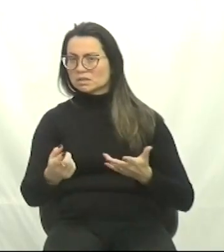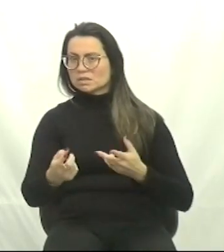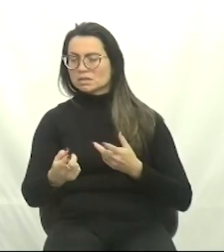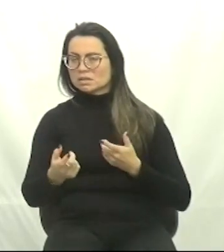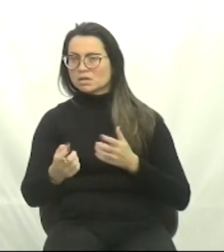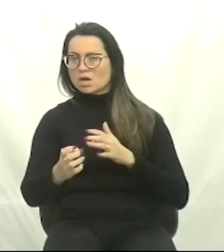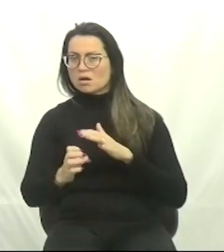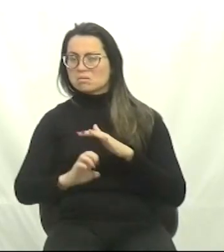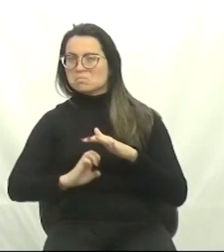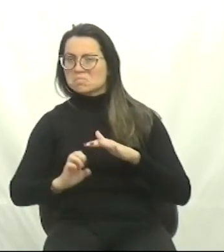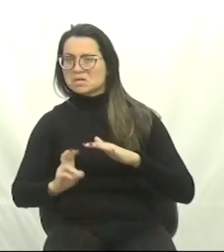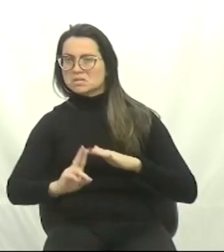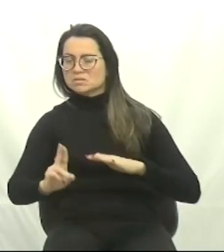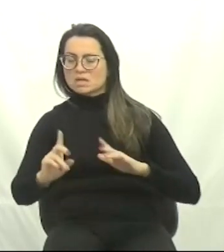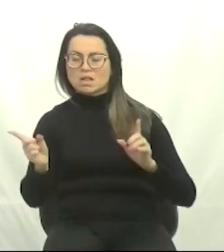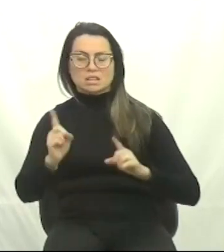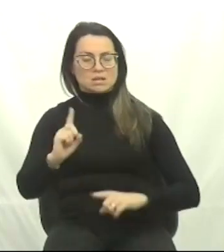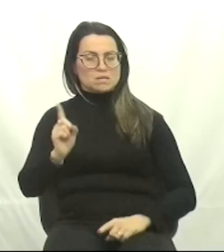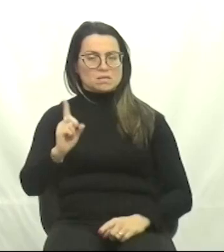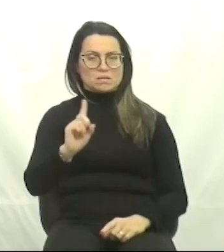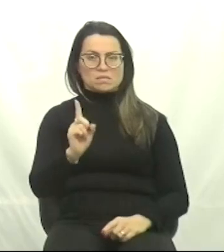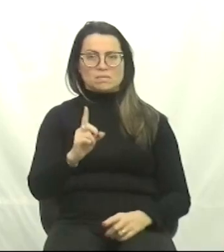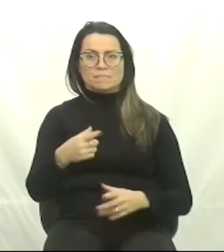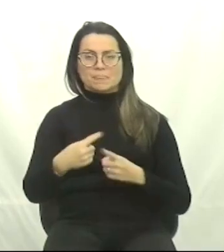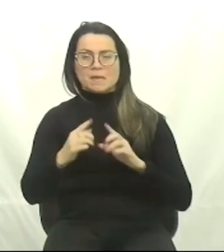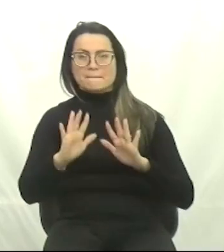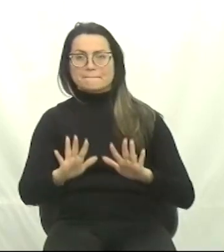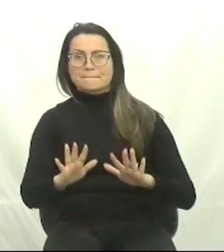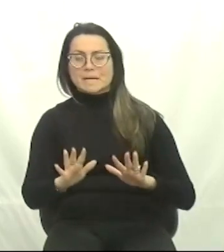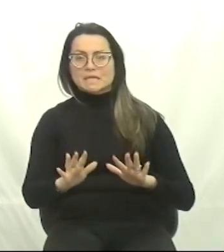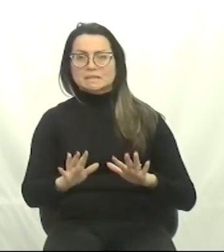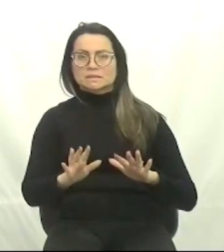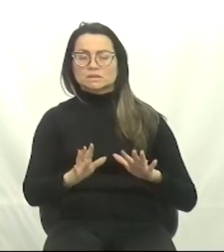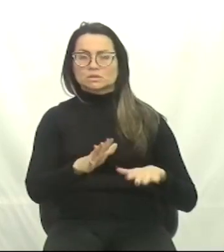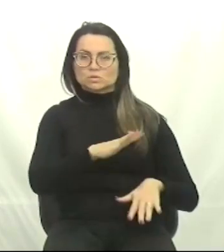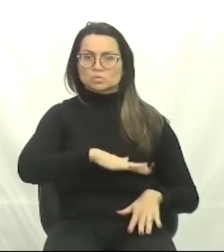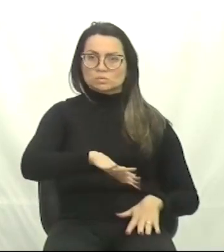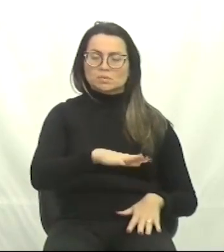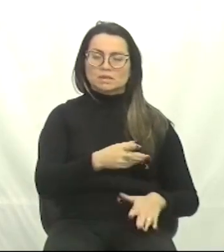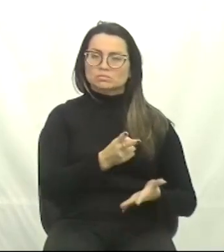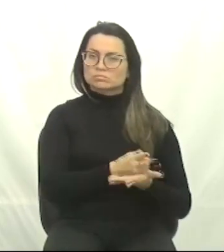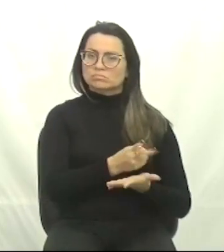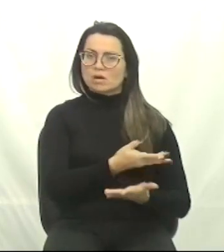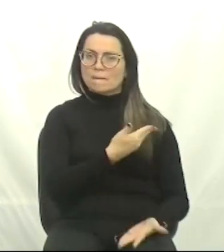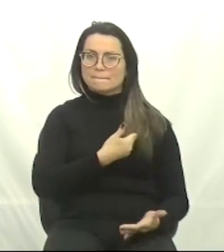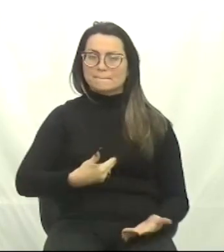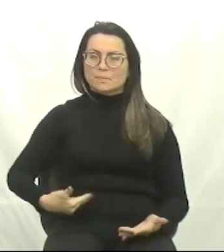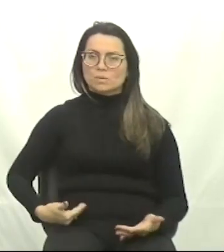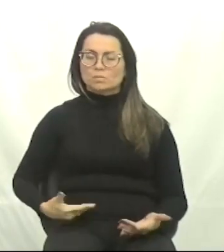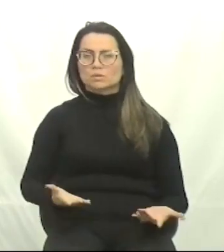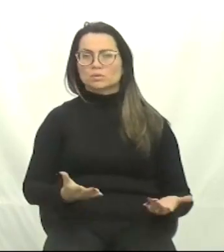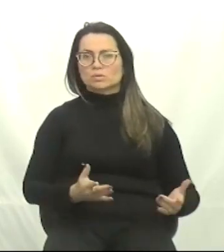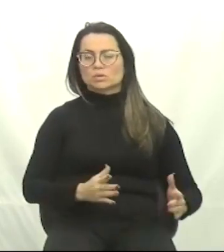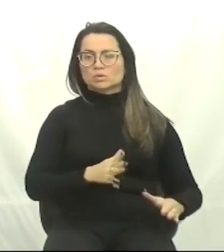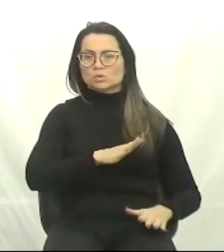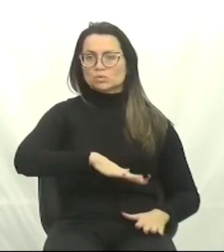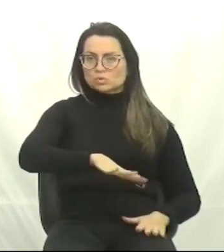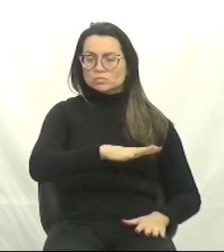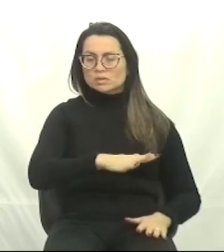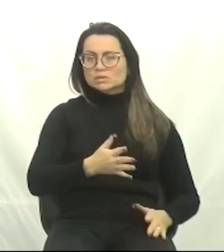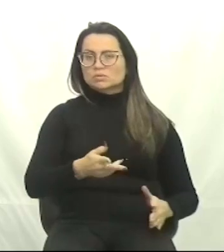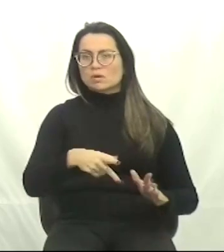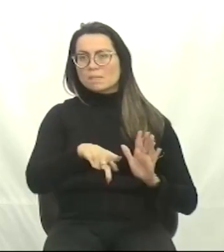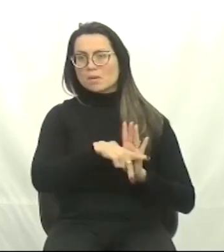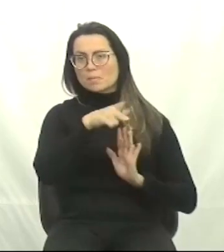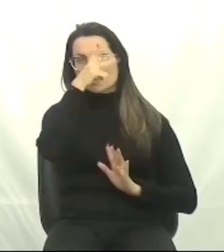Não é. Até porque, pelo projeto que foi aprovado aqui, aquele espaço vai continuar sendo público e todo o espaço do Morro do Céu, que é da prefeitura, continuará